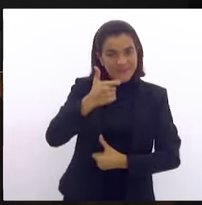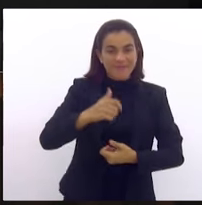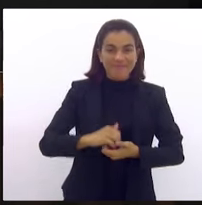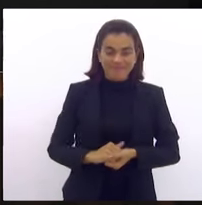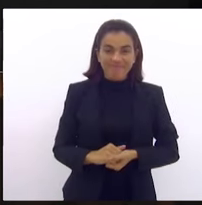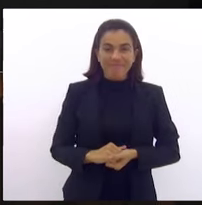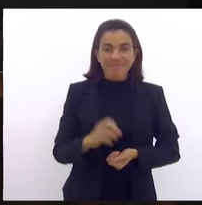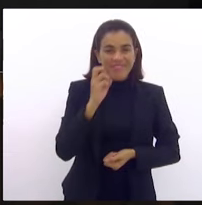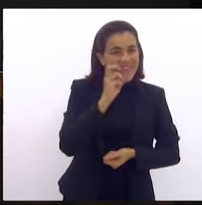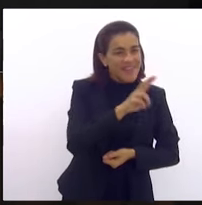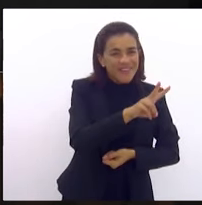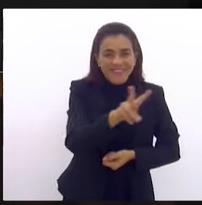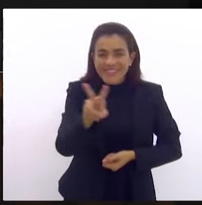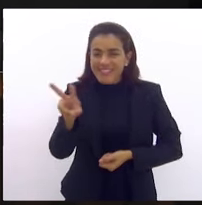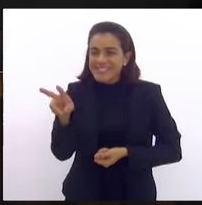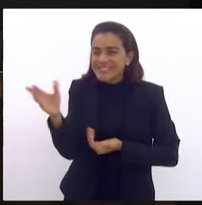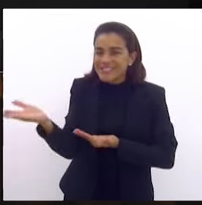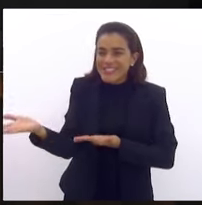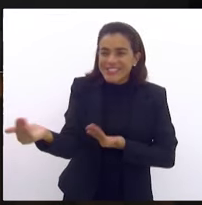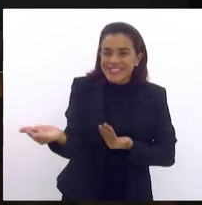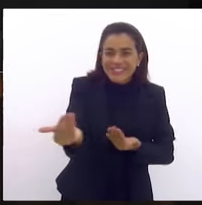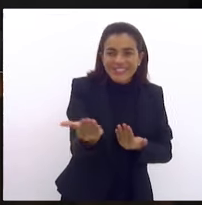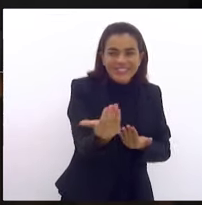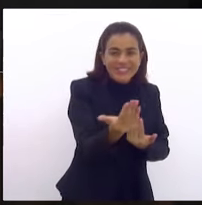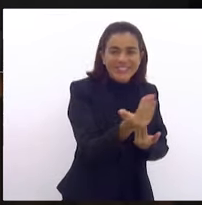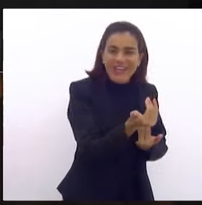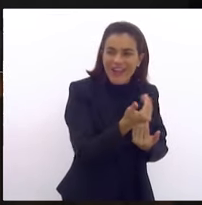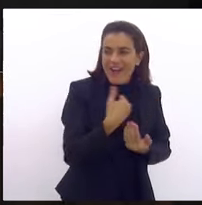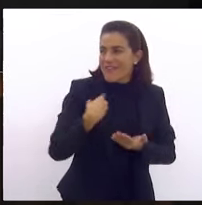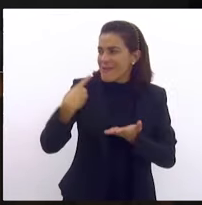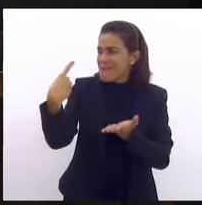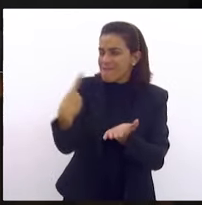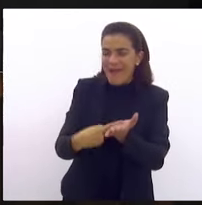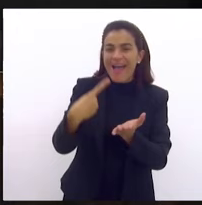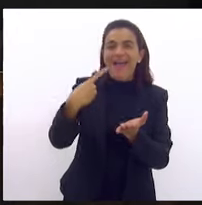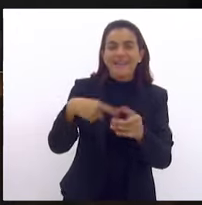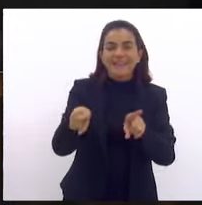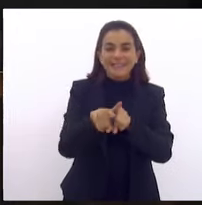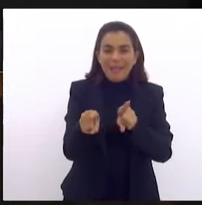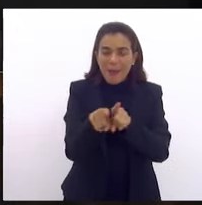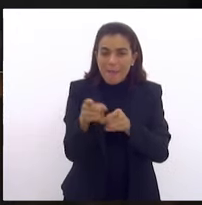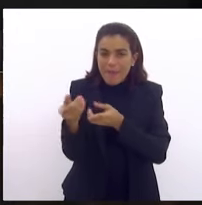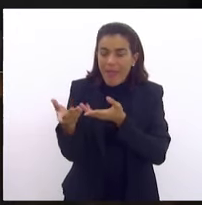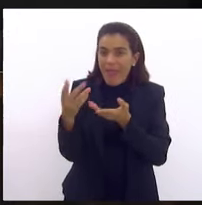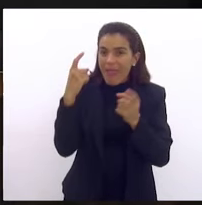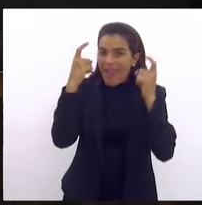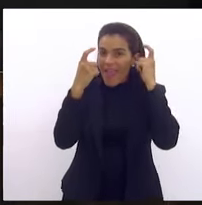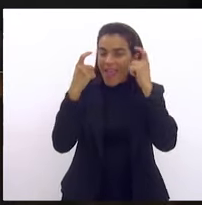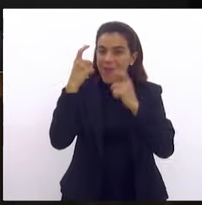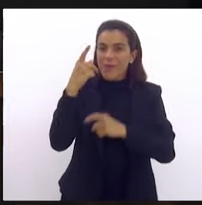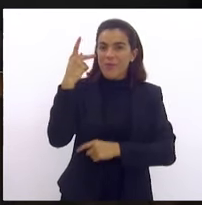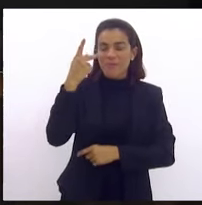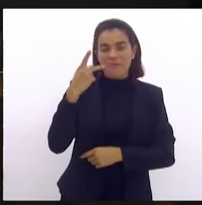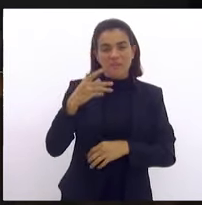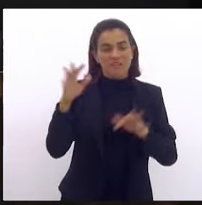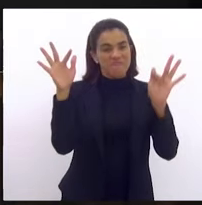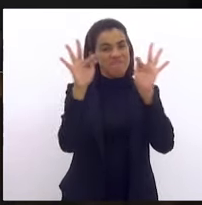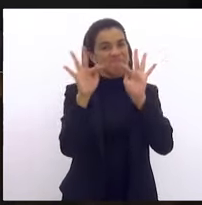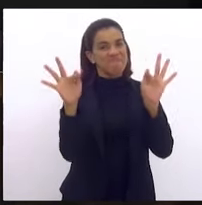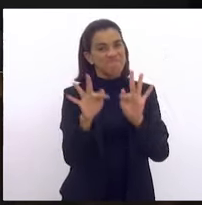aqui tantos jovens compromissados e tratando e cuidando de política, eu fico muito feliz, porque